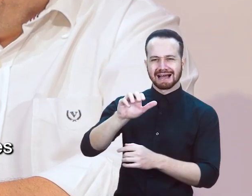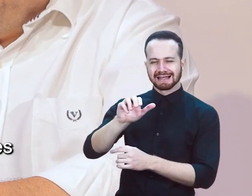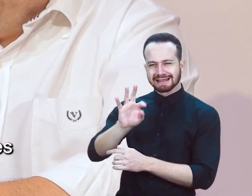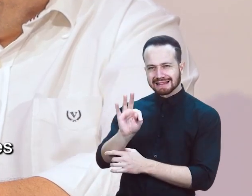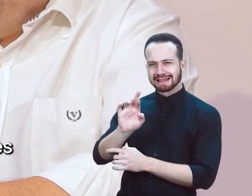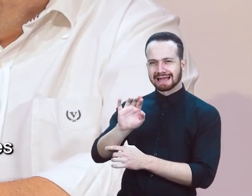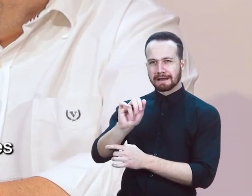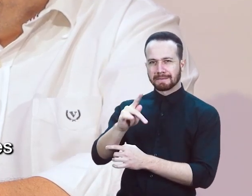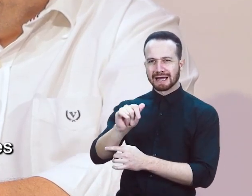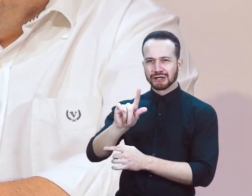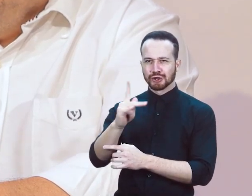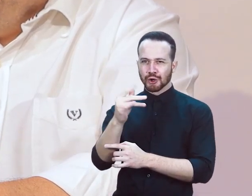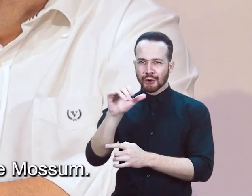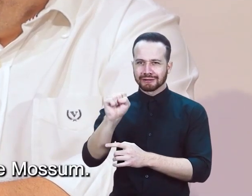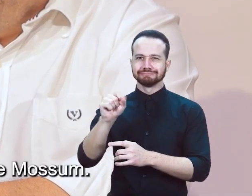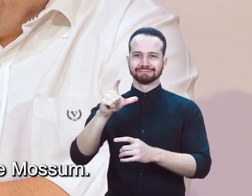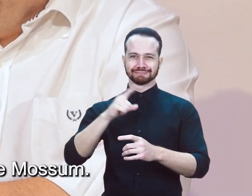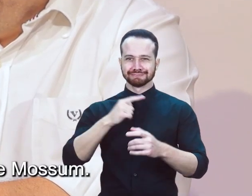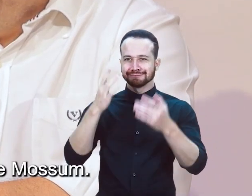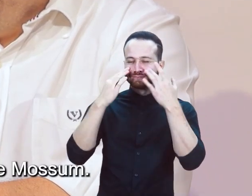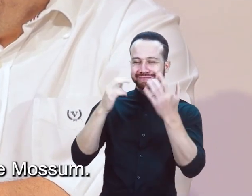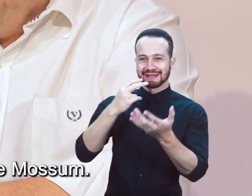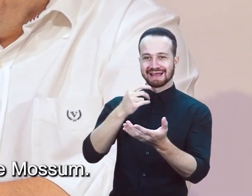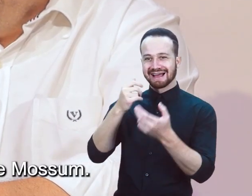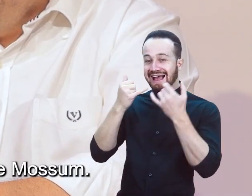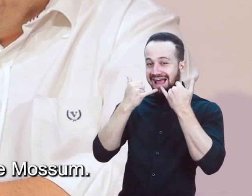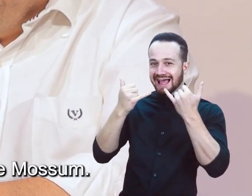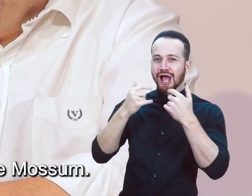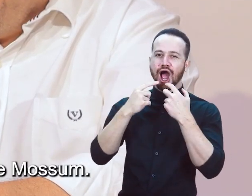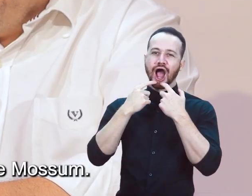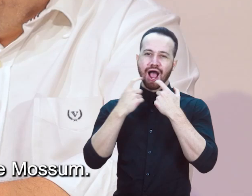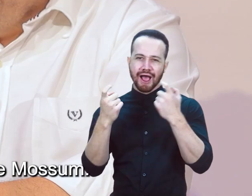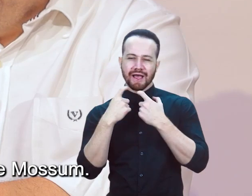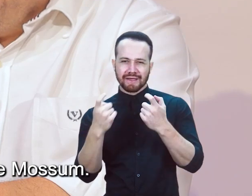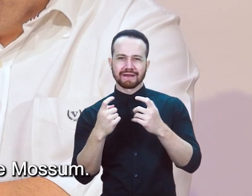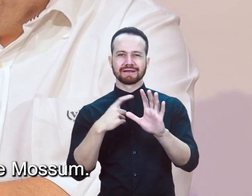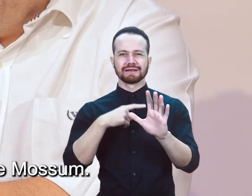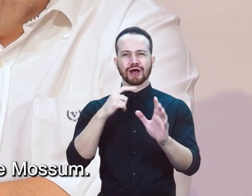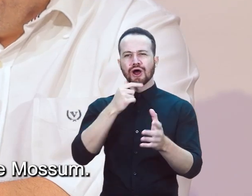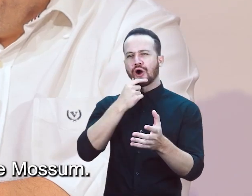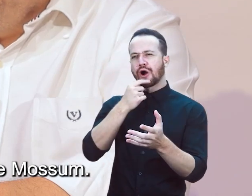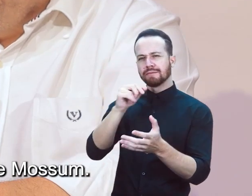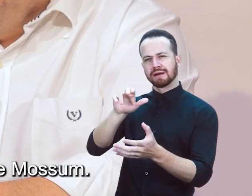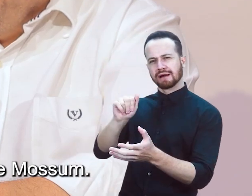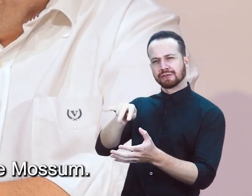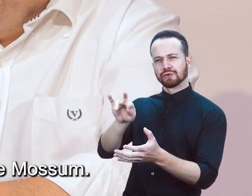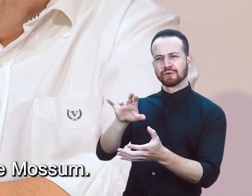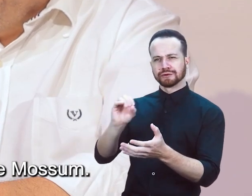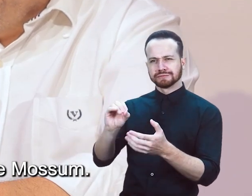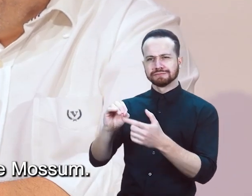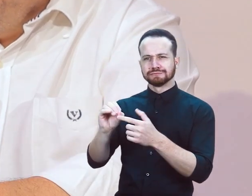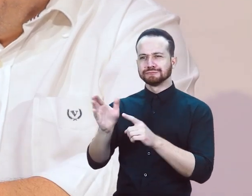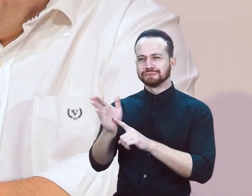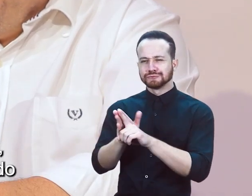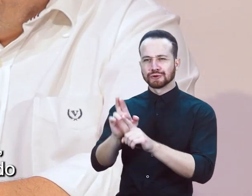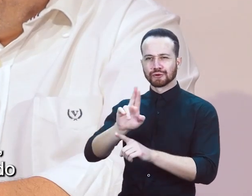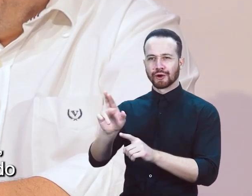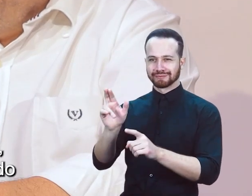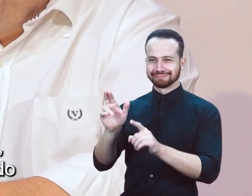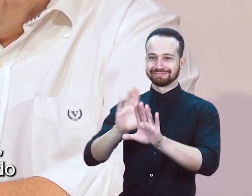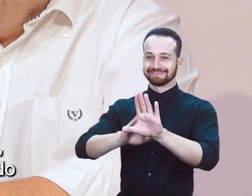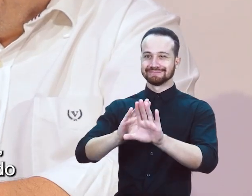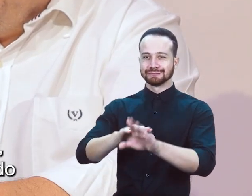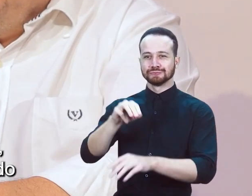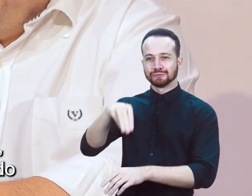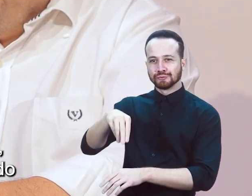do quarteto do Riso, tinha lá o Antônio Carlos, né, que já era chamado de Mussum.